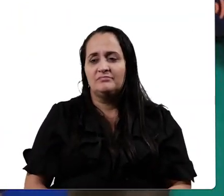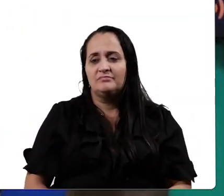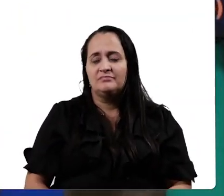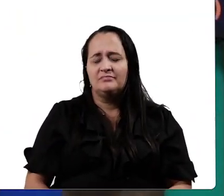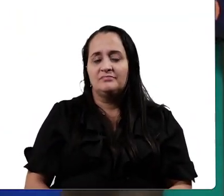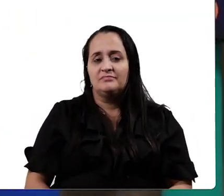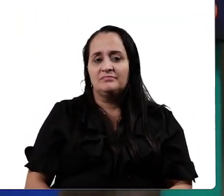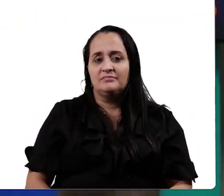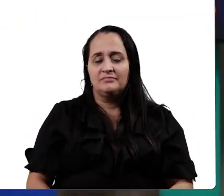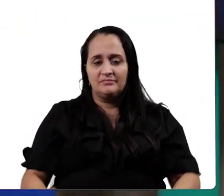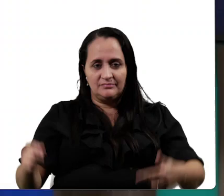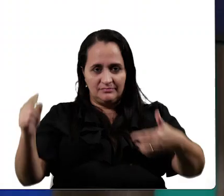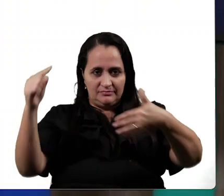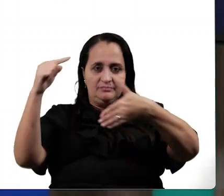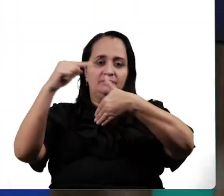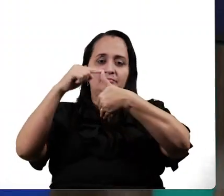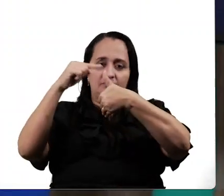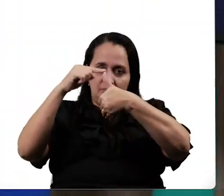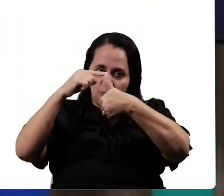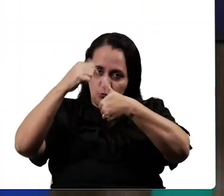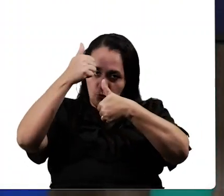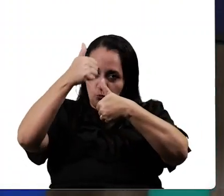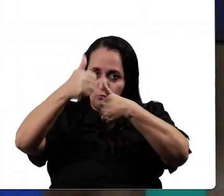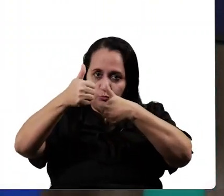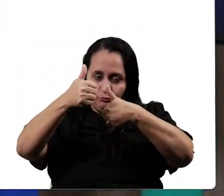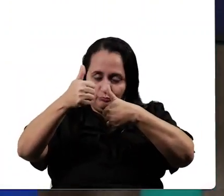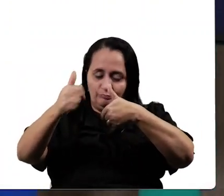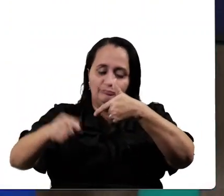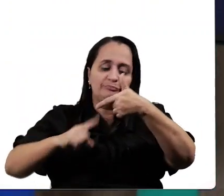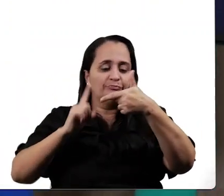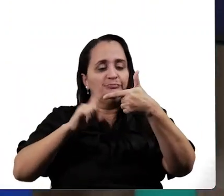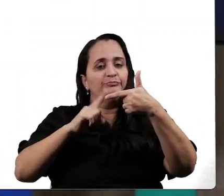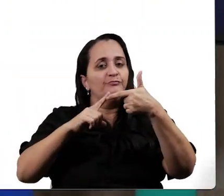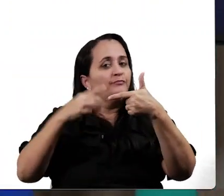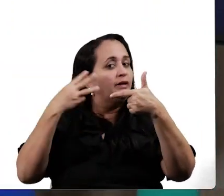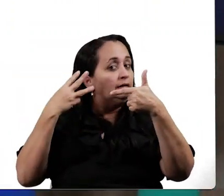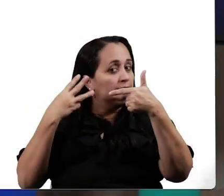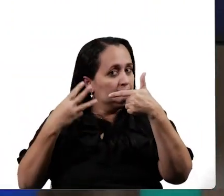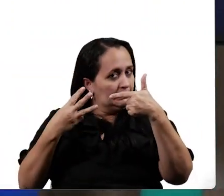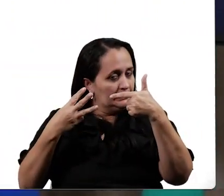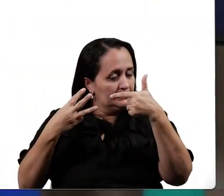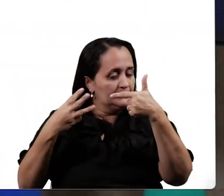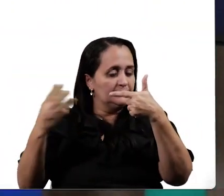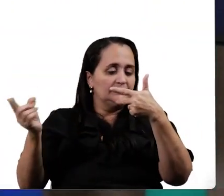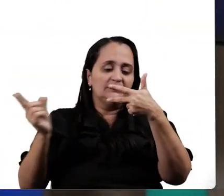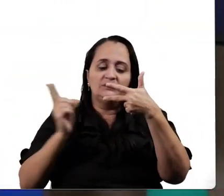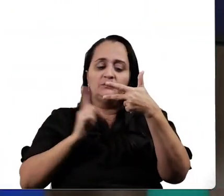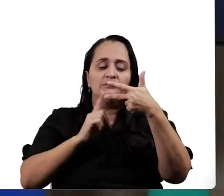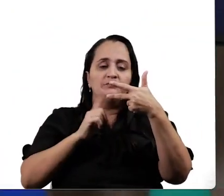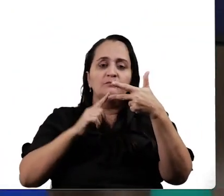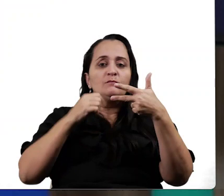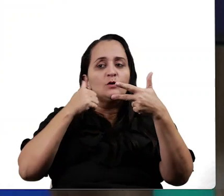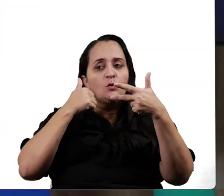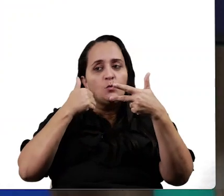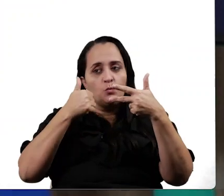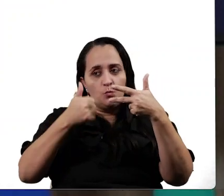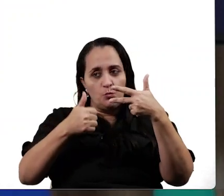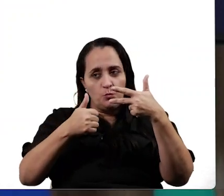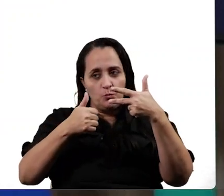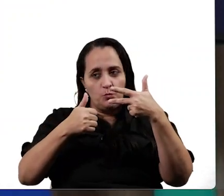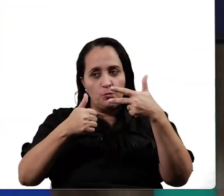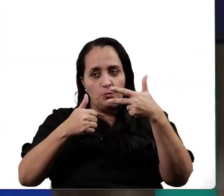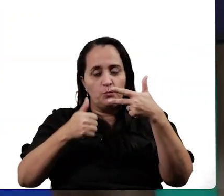ponto na segunda três na terceira um ponto